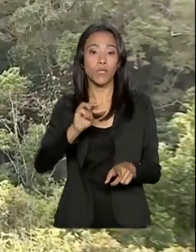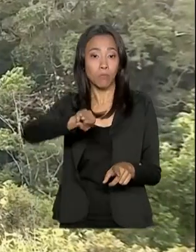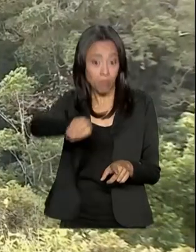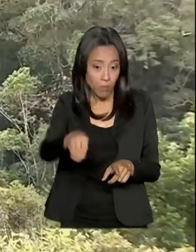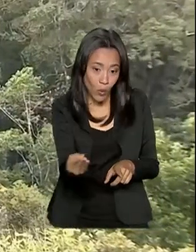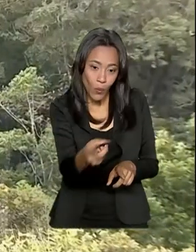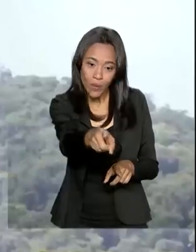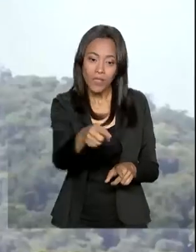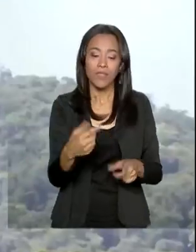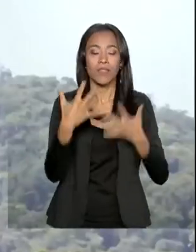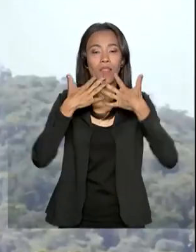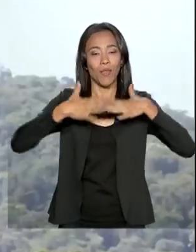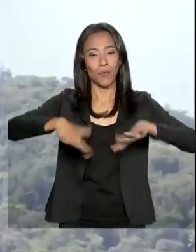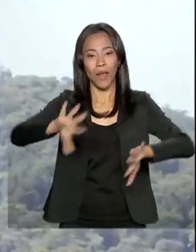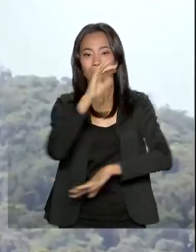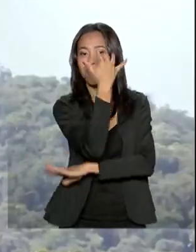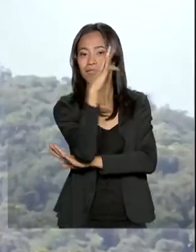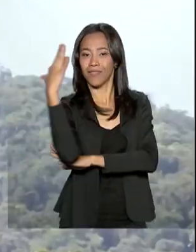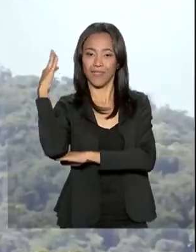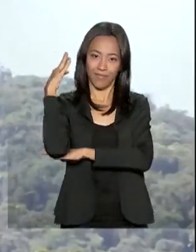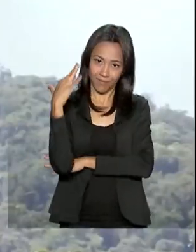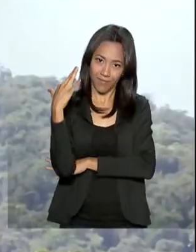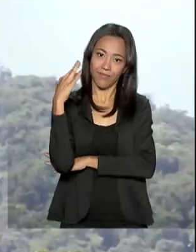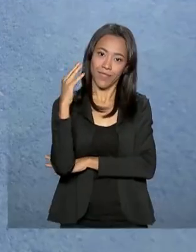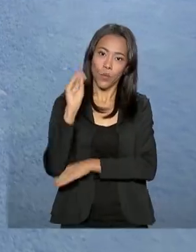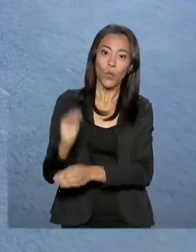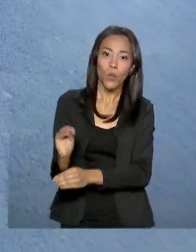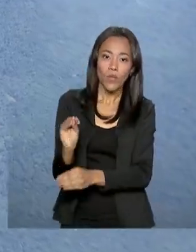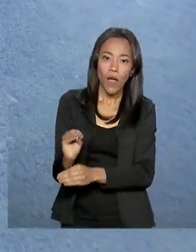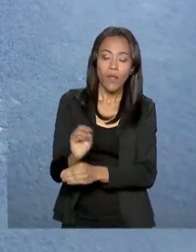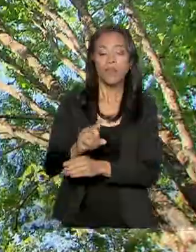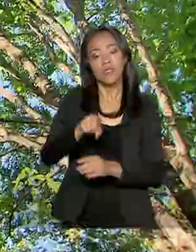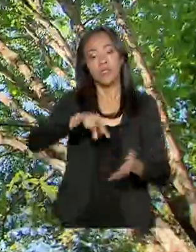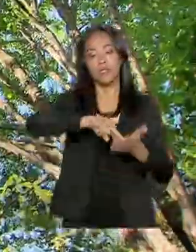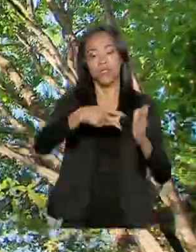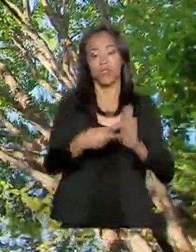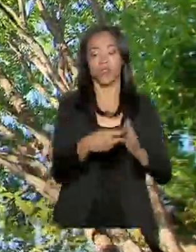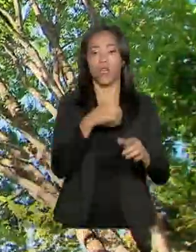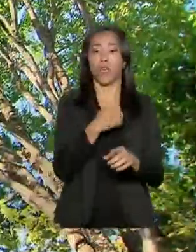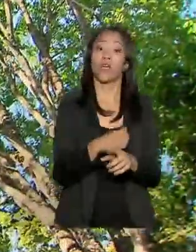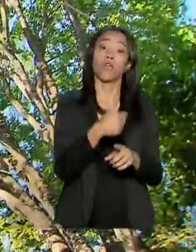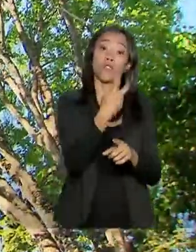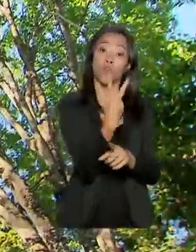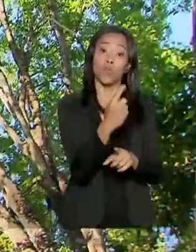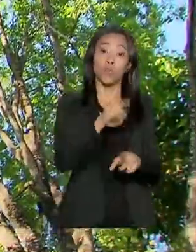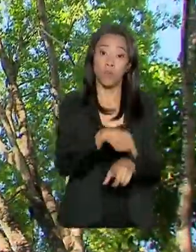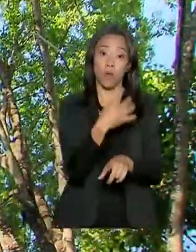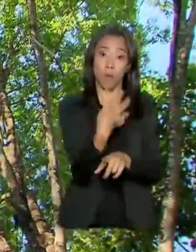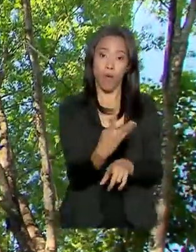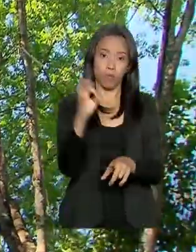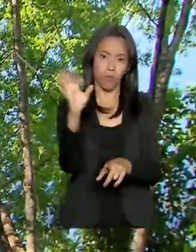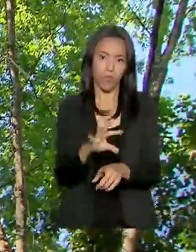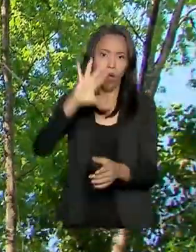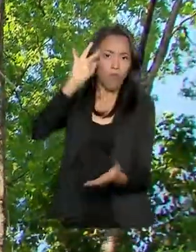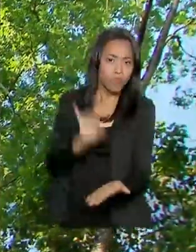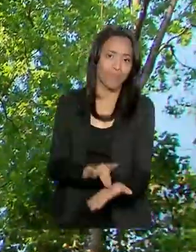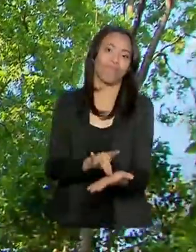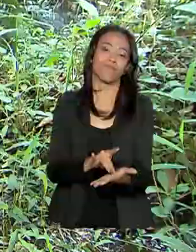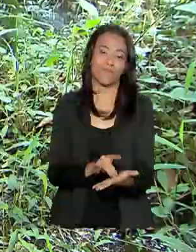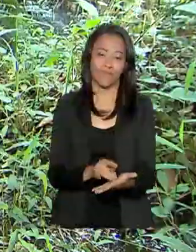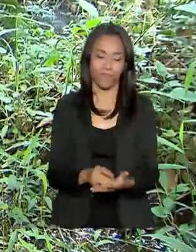florestas nativas preservadas, o equivalente a 12,4% da área original do